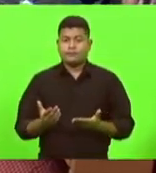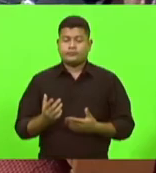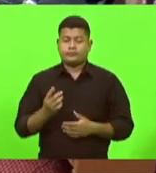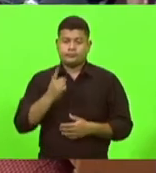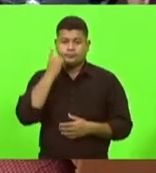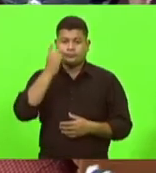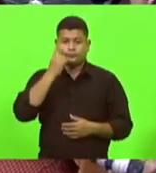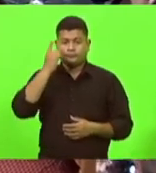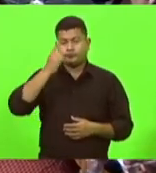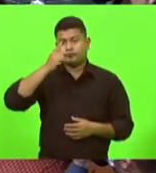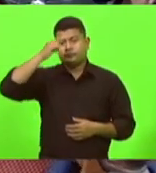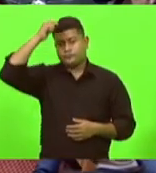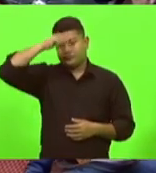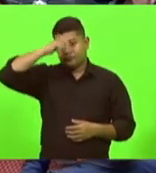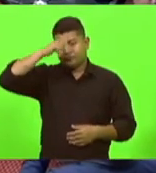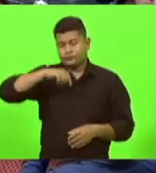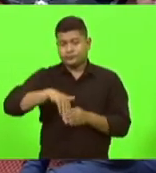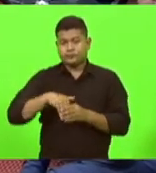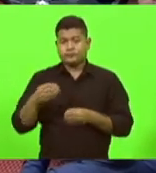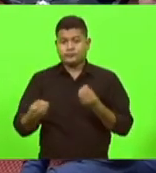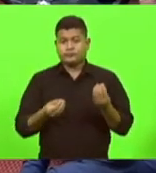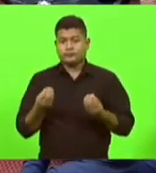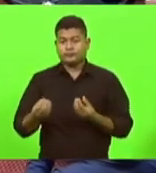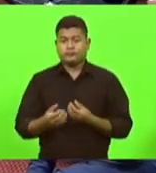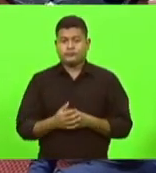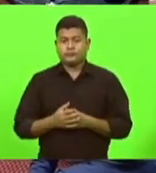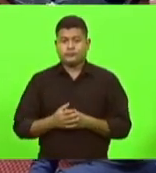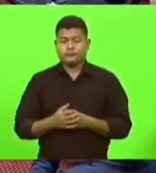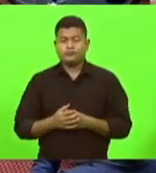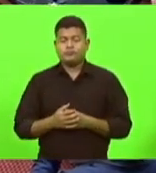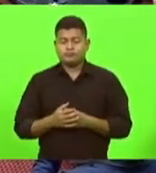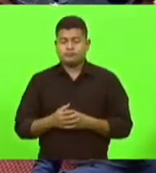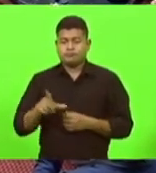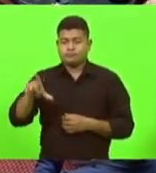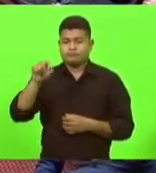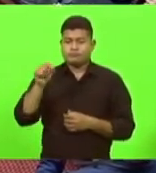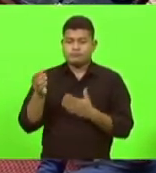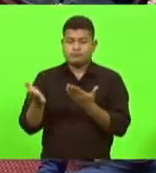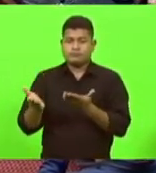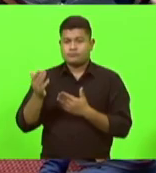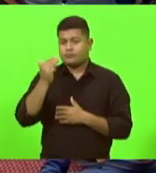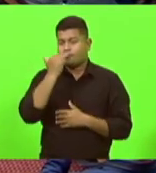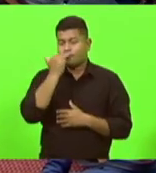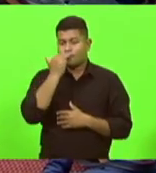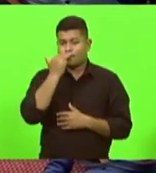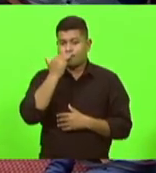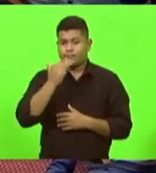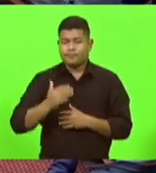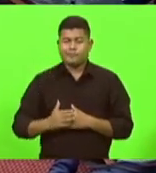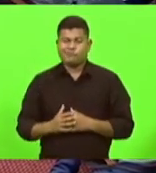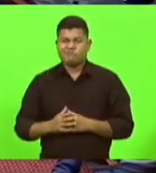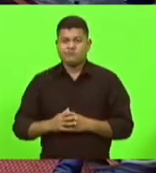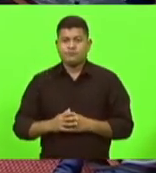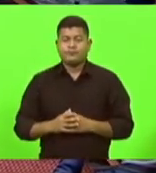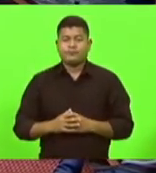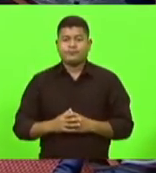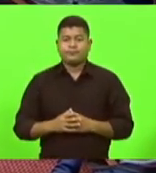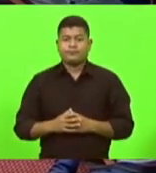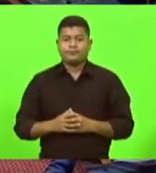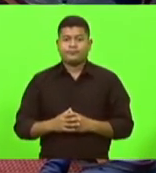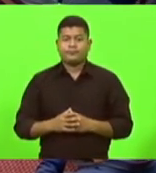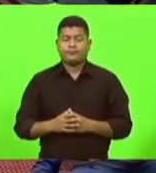Skudlark? Voto no colega e amigo, deputado Moacir Sopels. Obrigado,